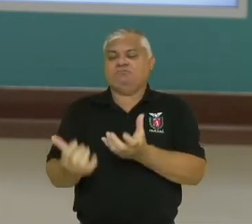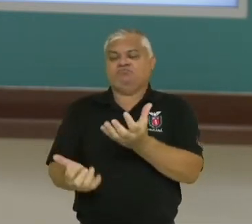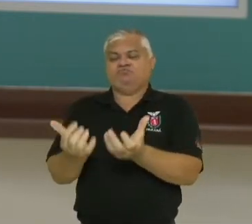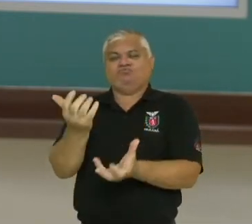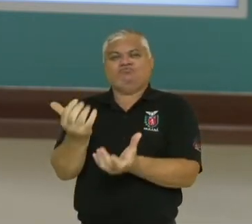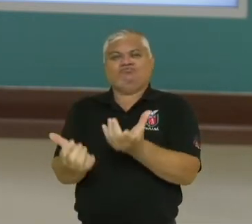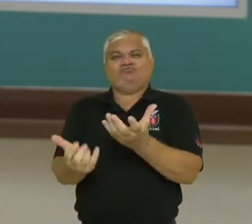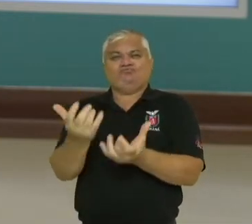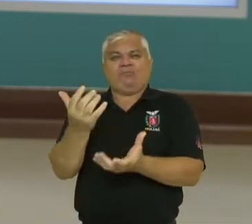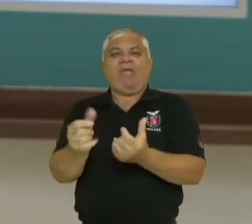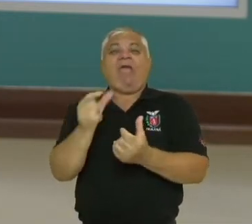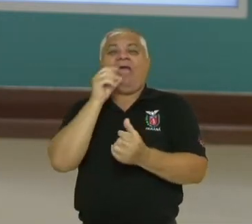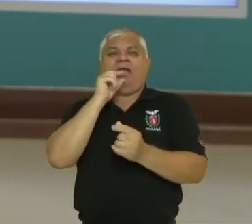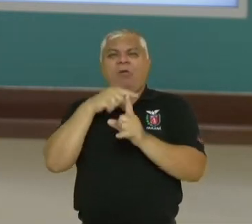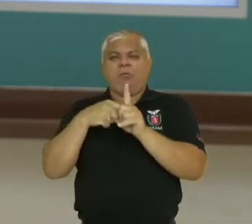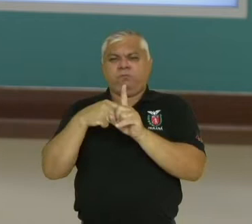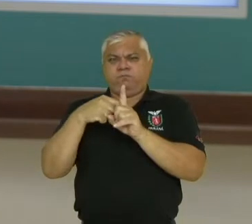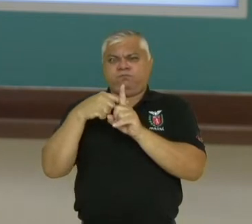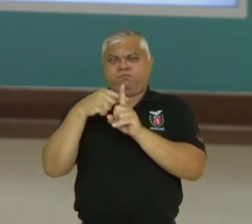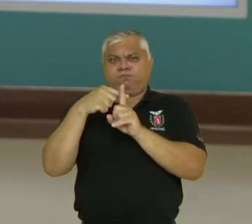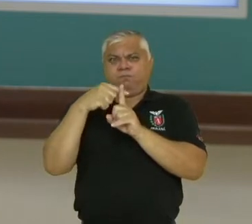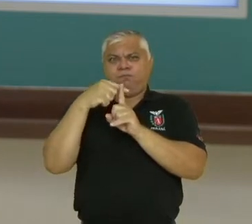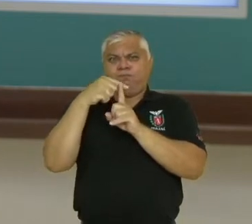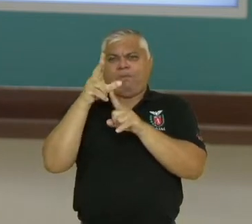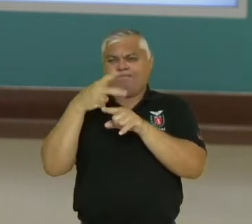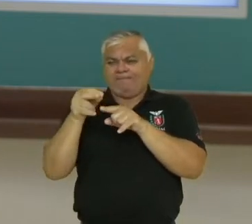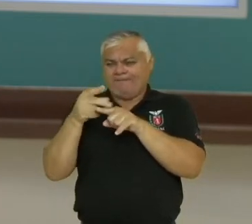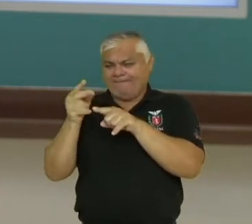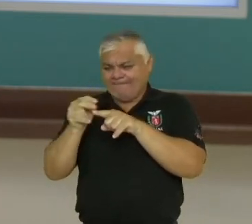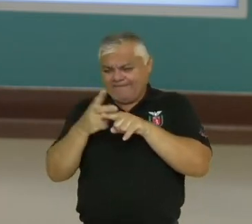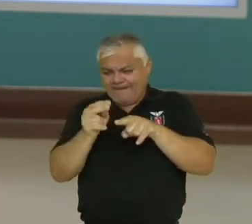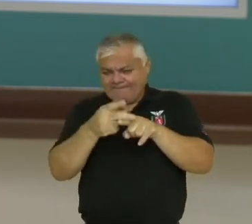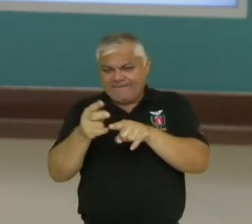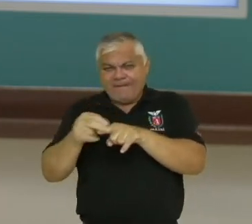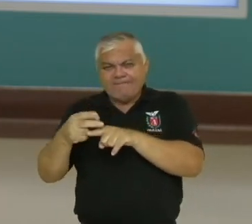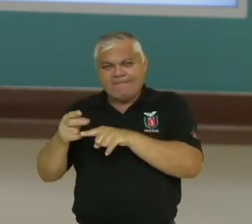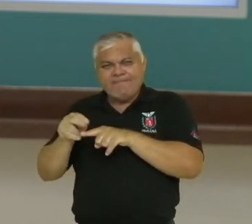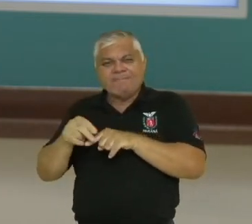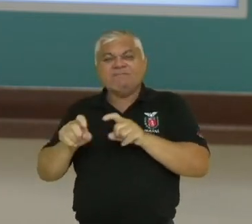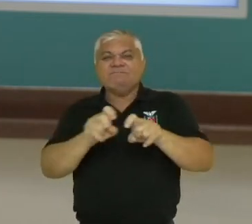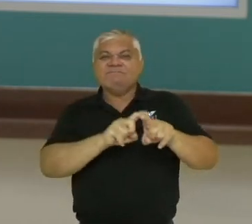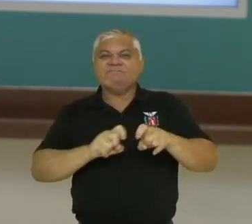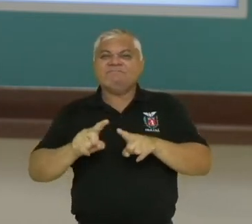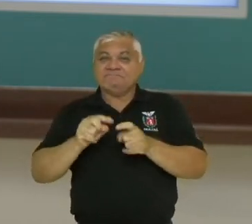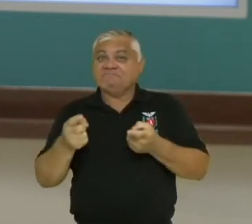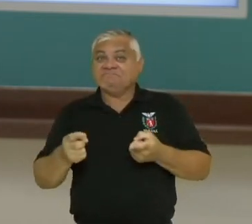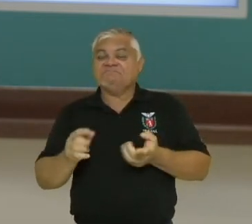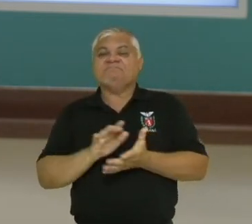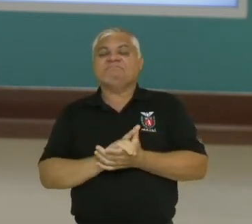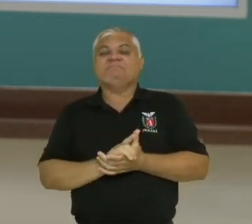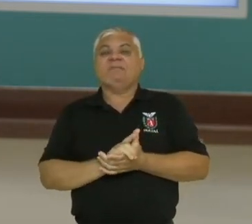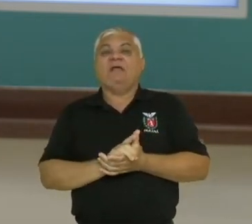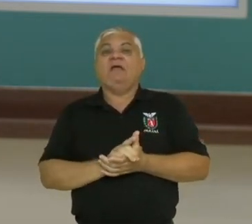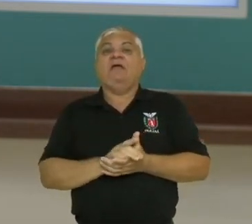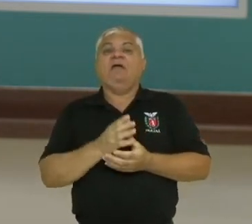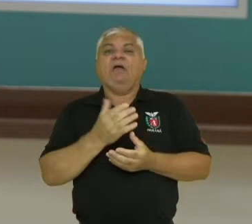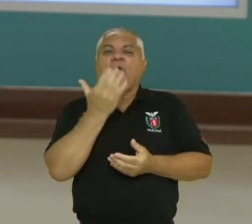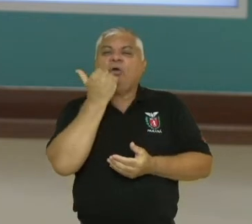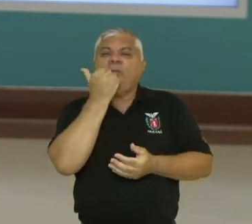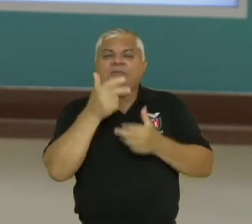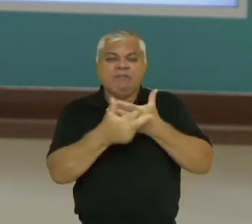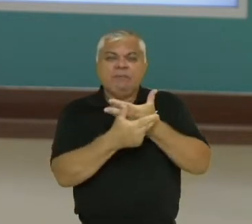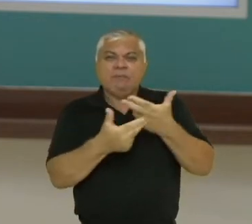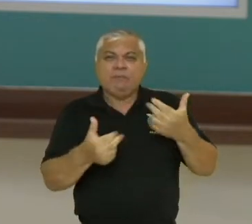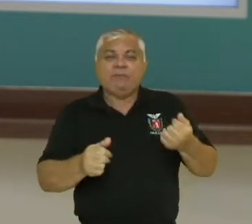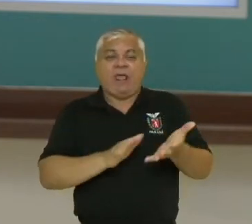a água, a temperatura, o calor que eu estou fornecendo, mata esse micro-organismo. Alimentos contaminados,